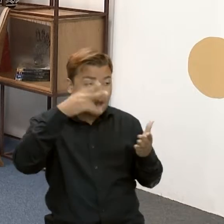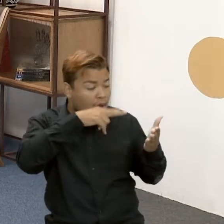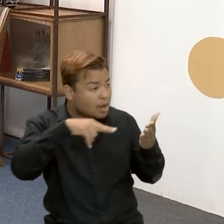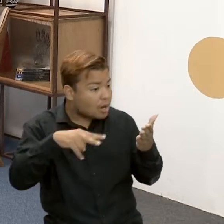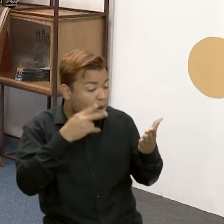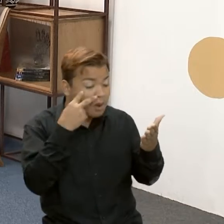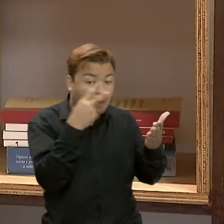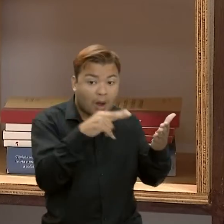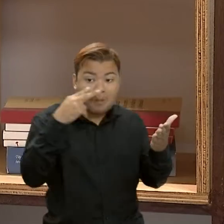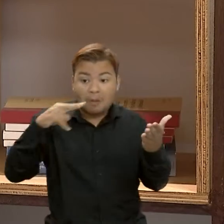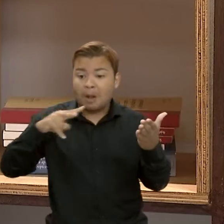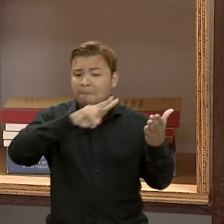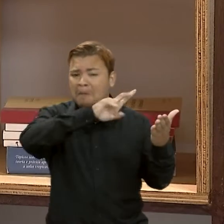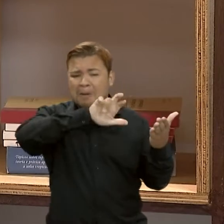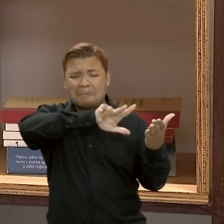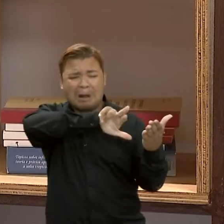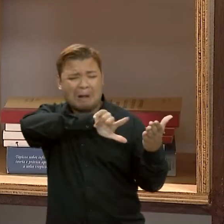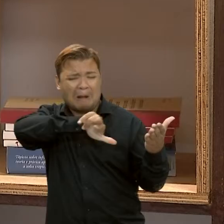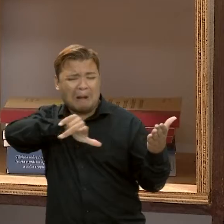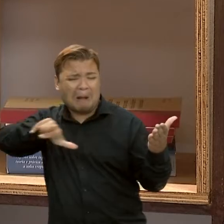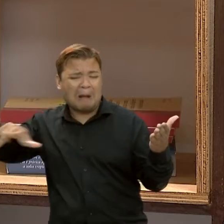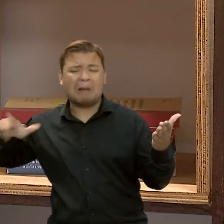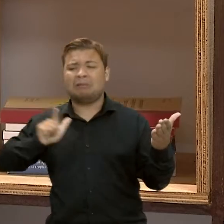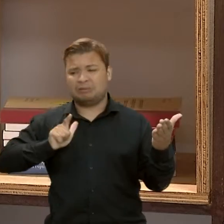leitores, nos pesquisadores,